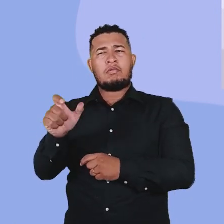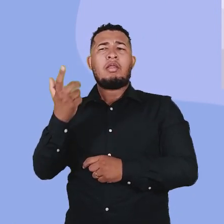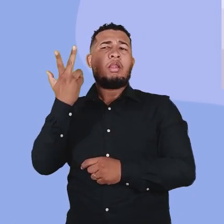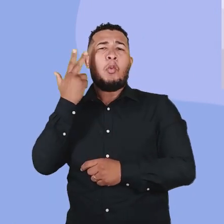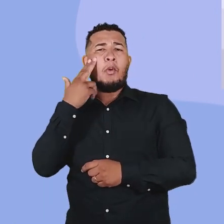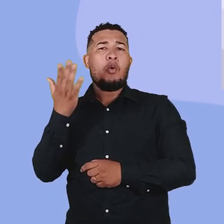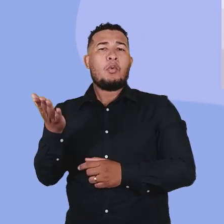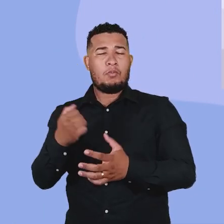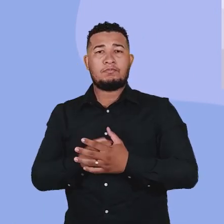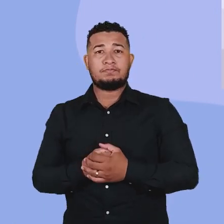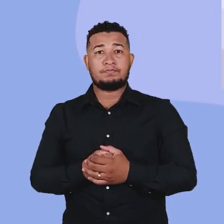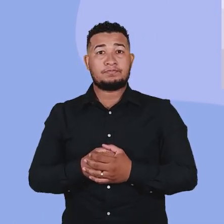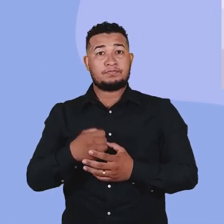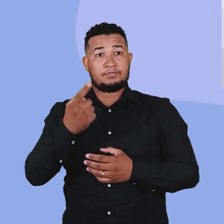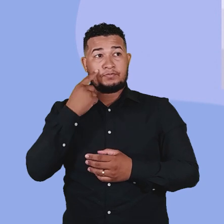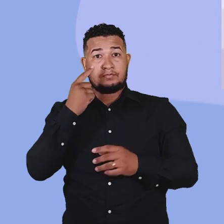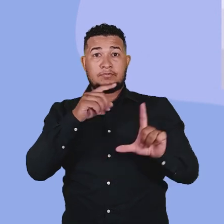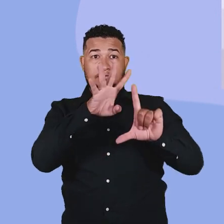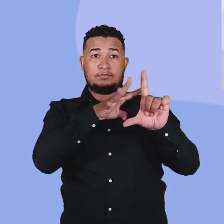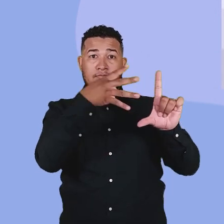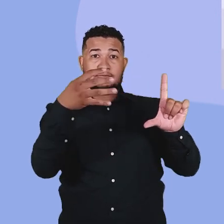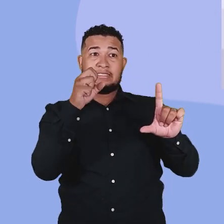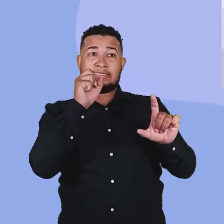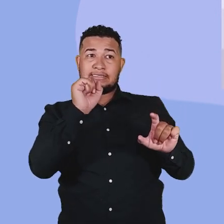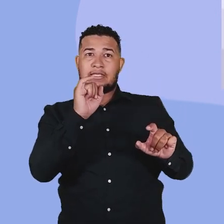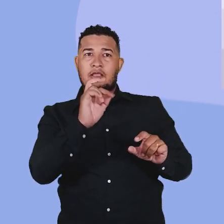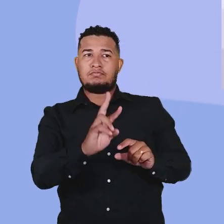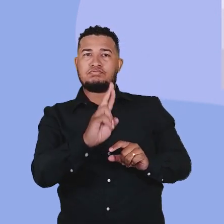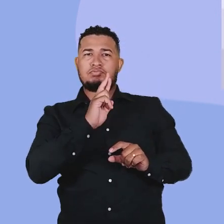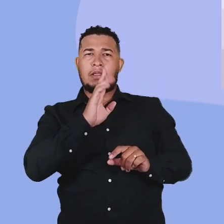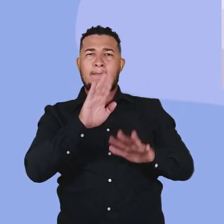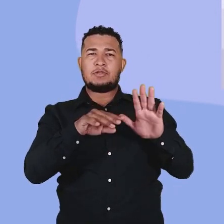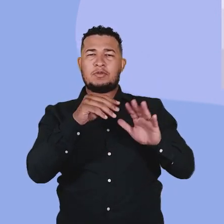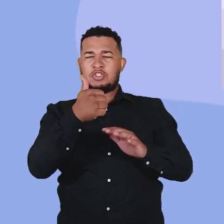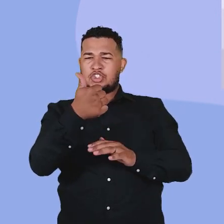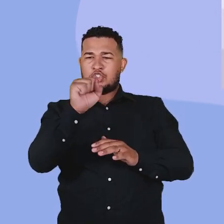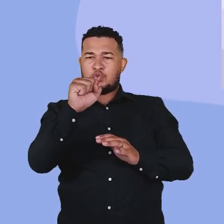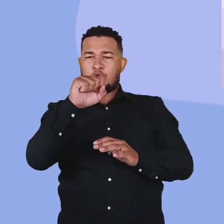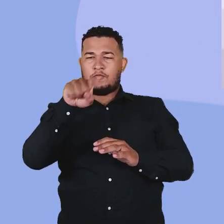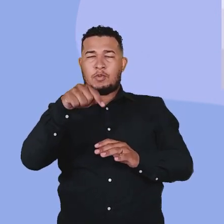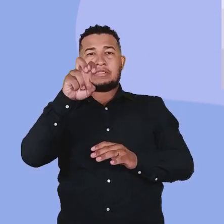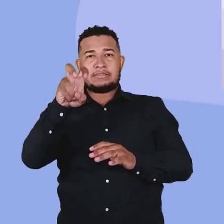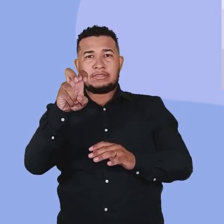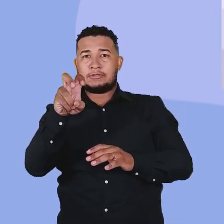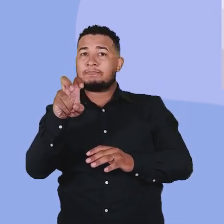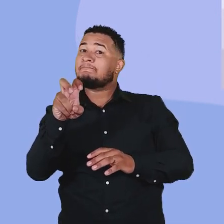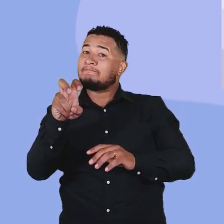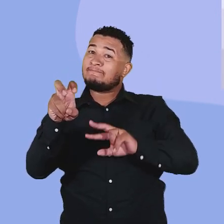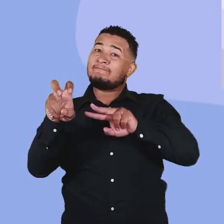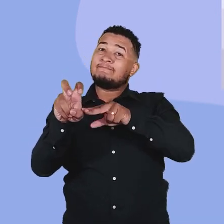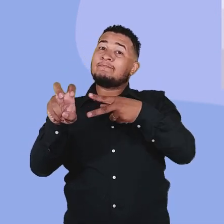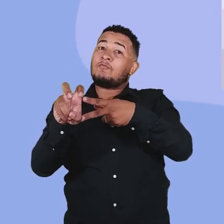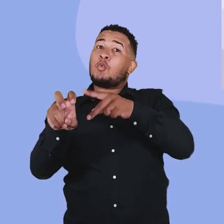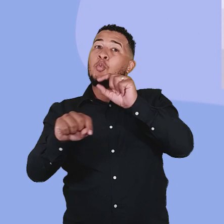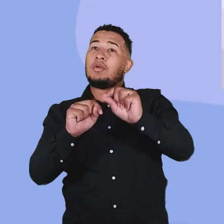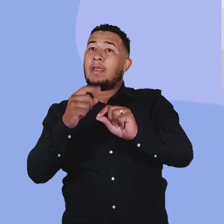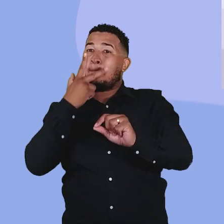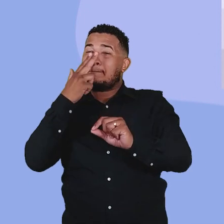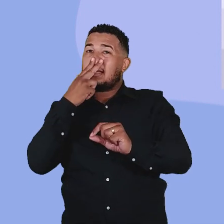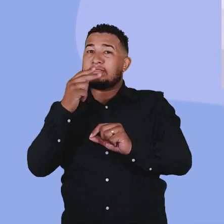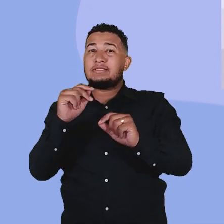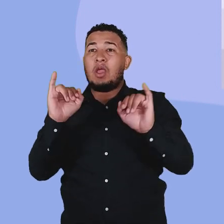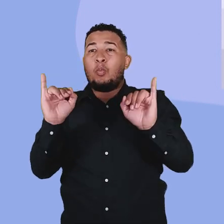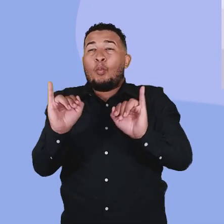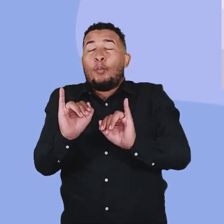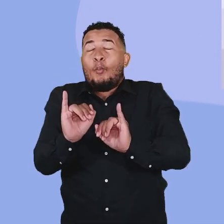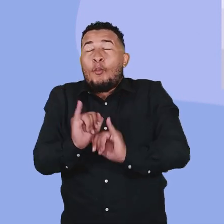Então observa aí na classificação que abaixo do peso, se o resultado de João desse menos que 18,5, então ele estava na